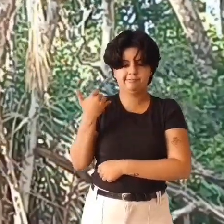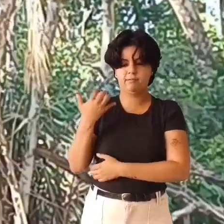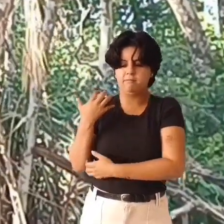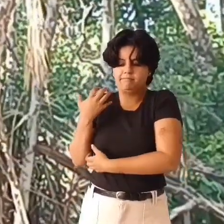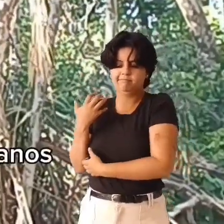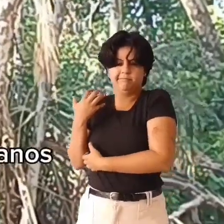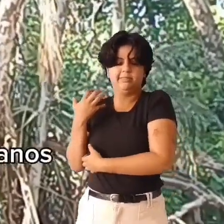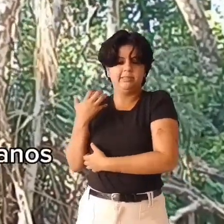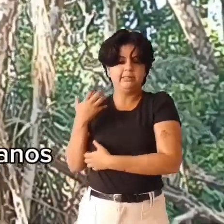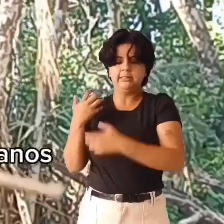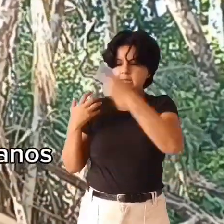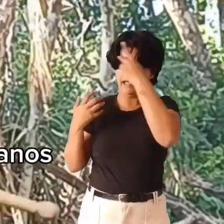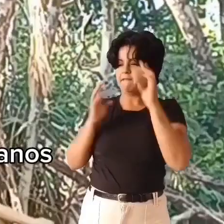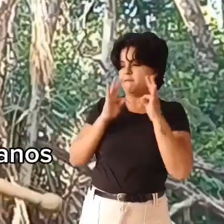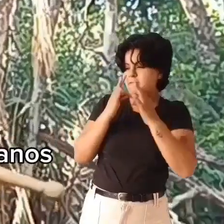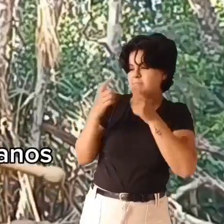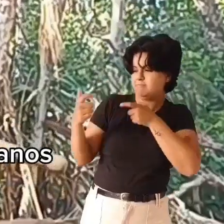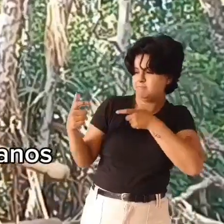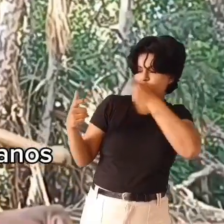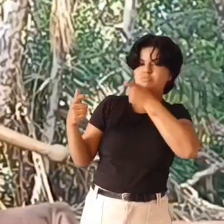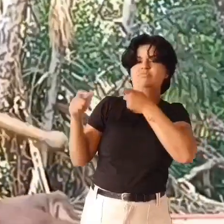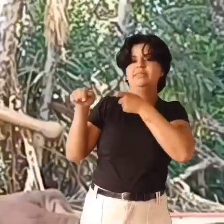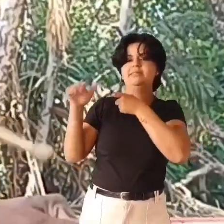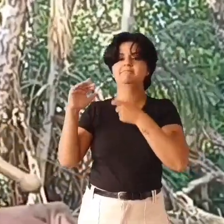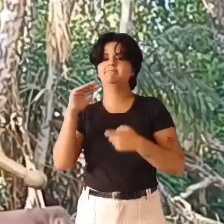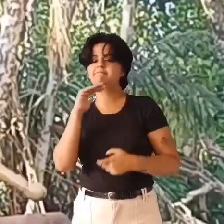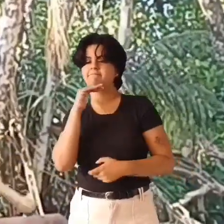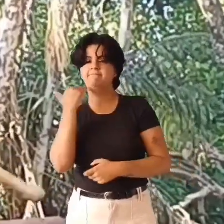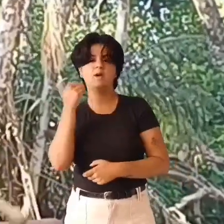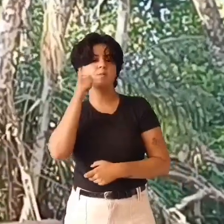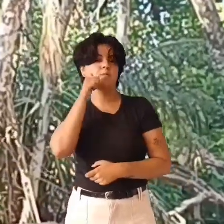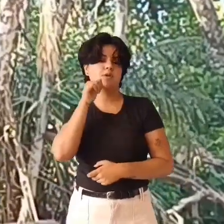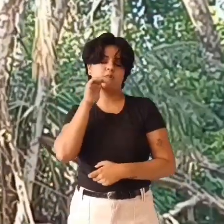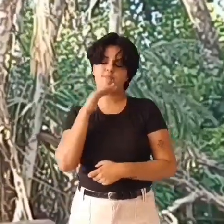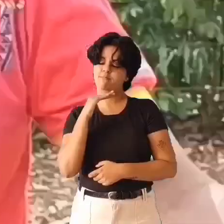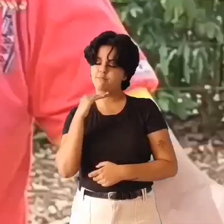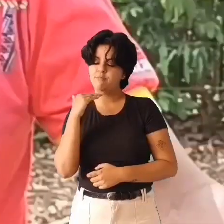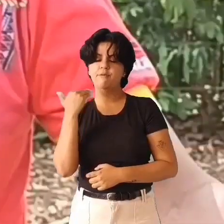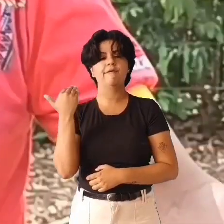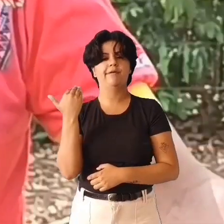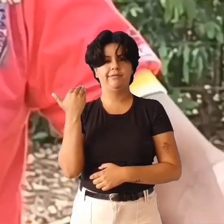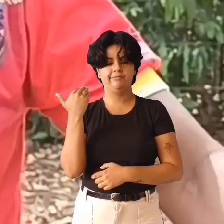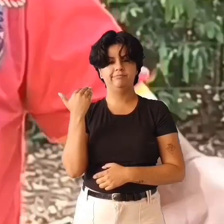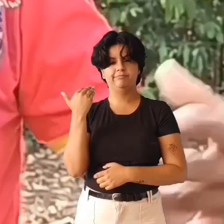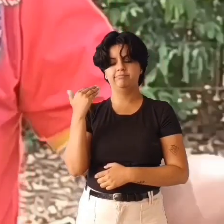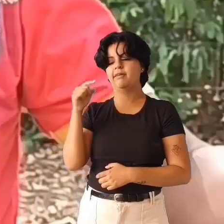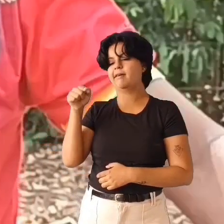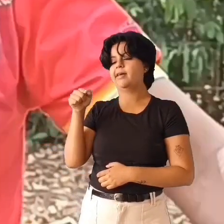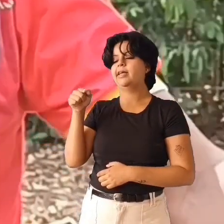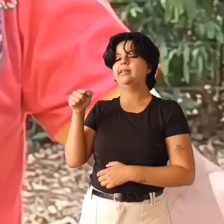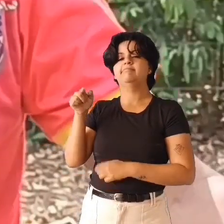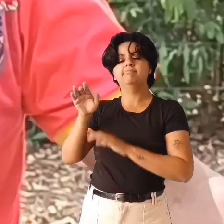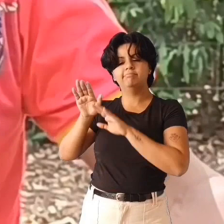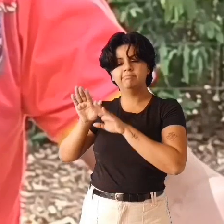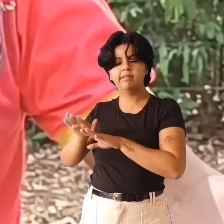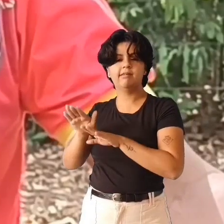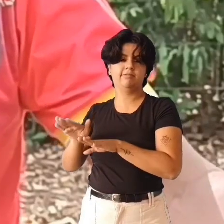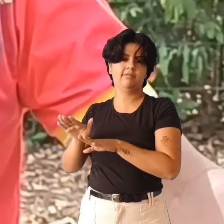colo, e acabou acertando essa menina de 6 anos chamada Florzinha Flecha. Aí ele enterra a